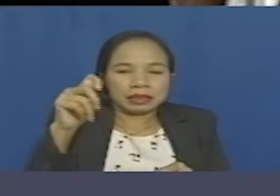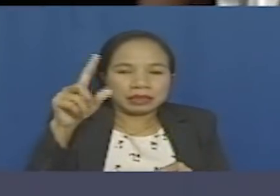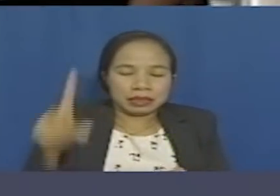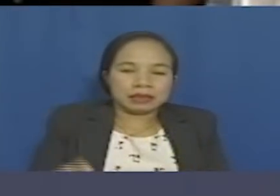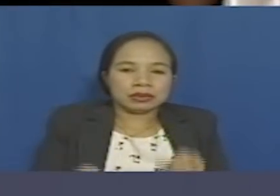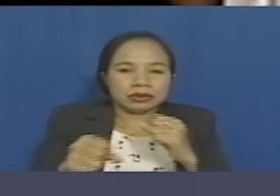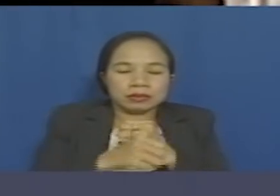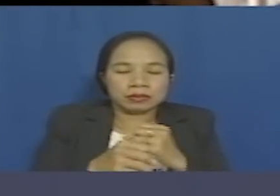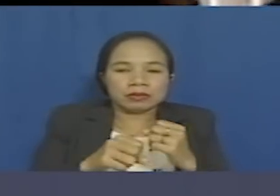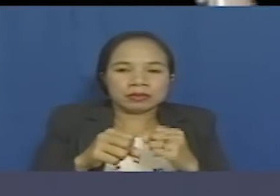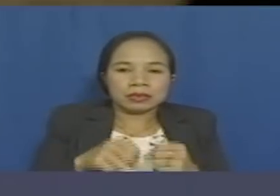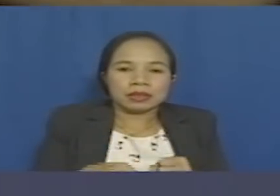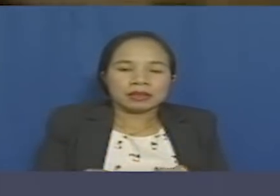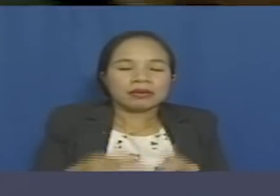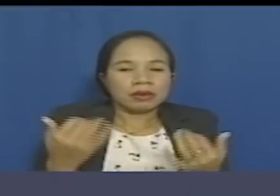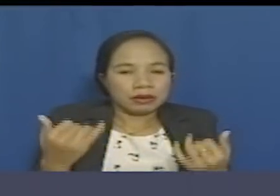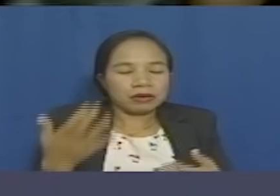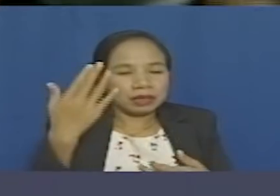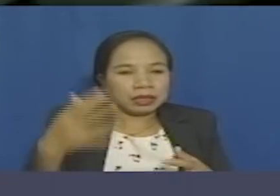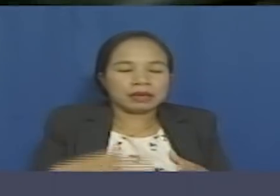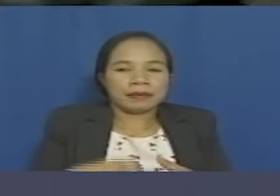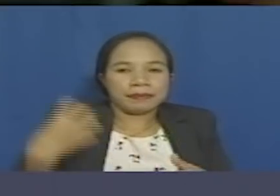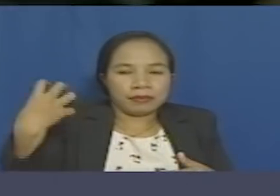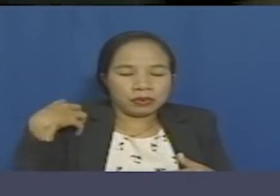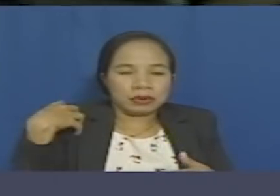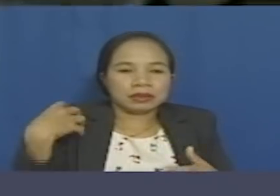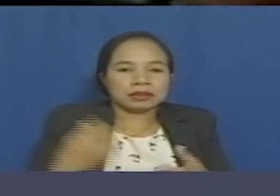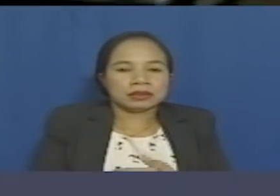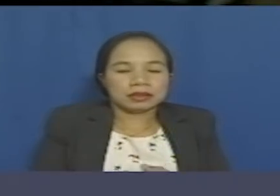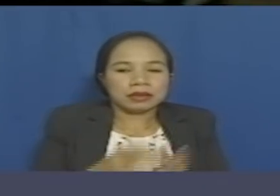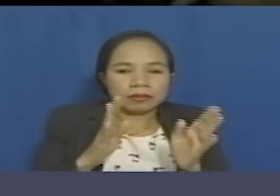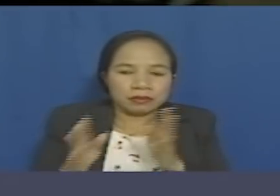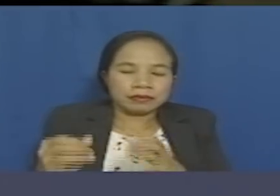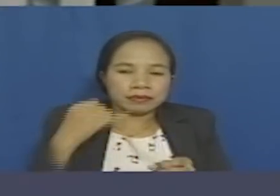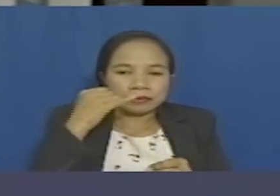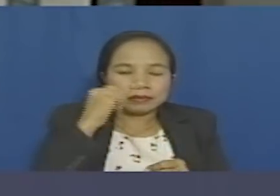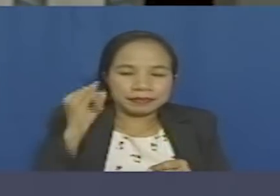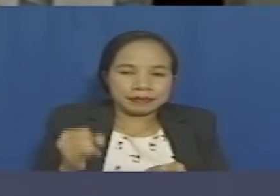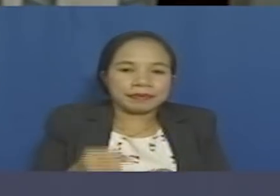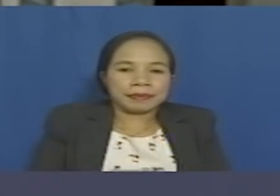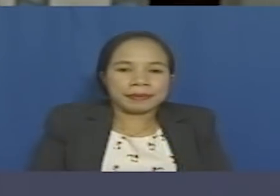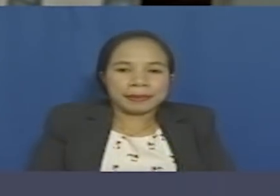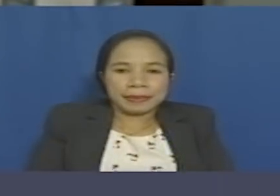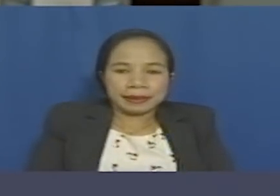detém ona iha sela polícia científica investigação criminal na submete iha processo investigação. Aderi Tumanus, ba RTTL.